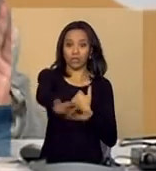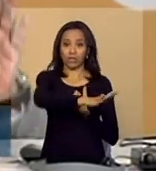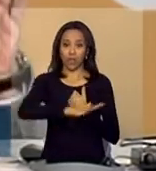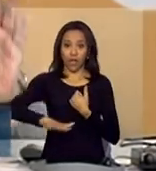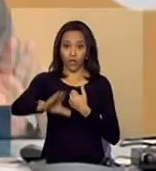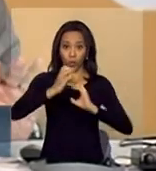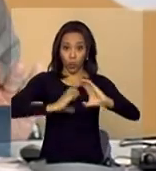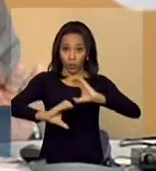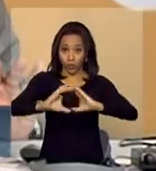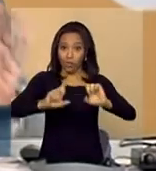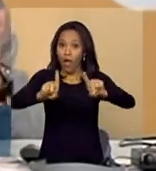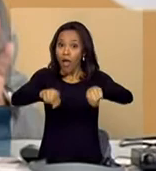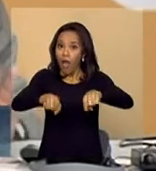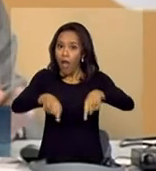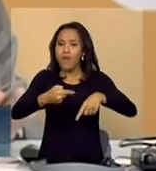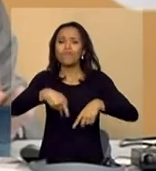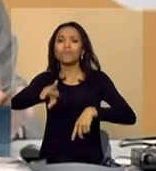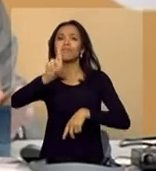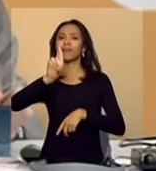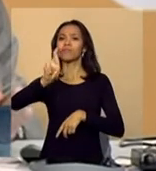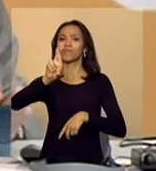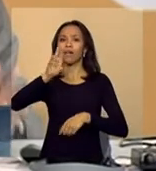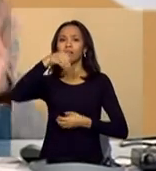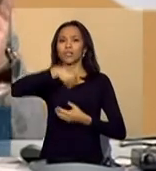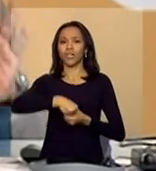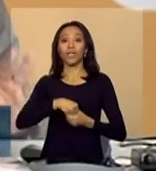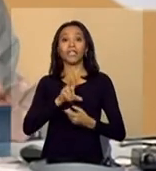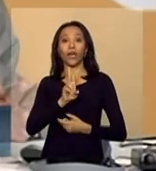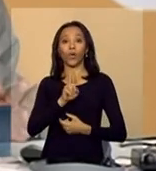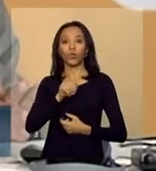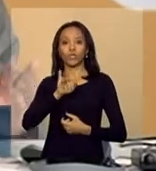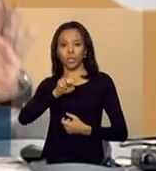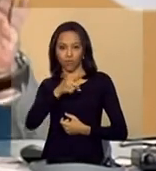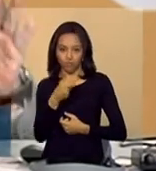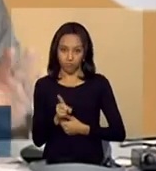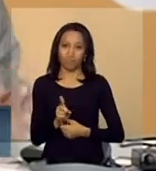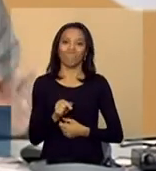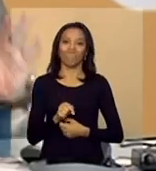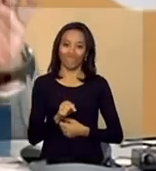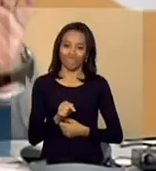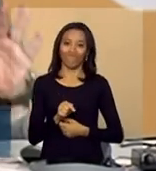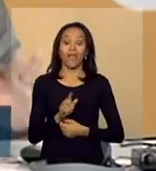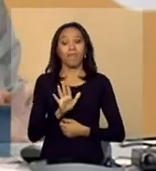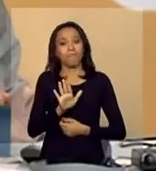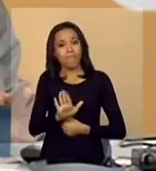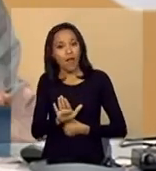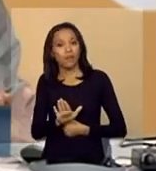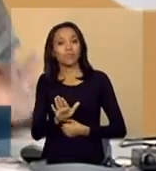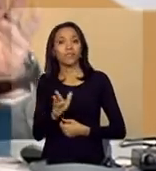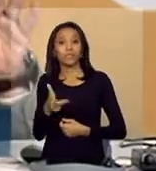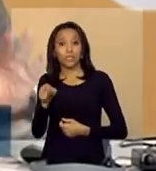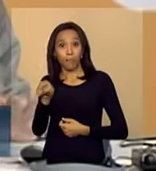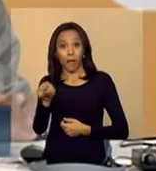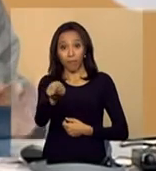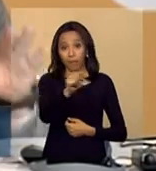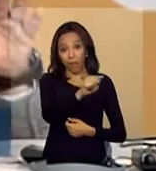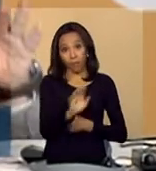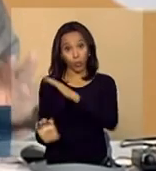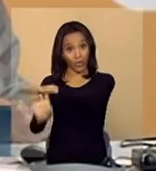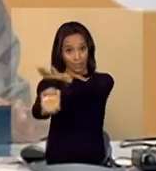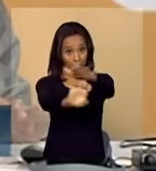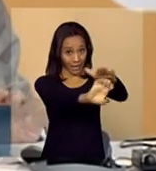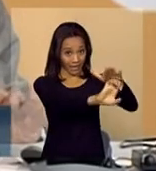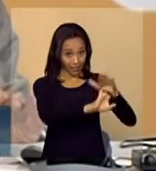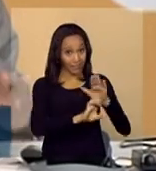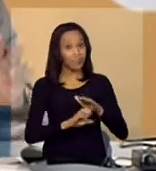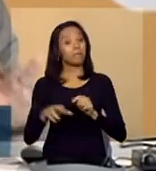são um serviço de responsabilidade da União, mas prestado por operadoras comerciais